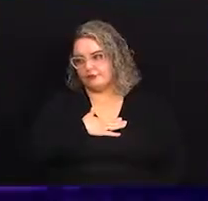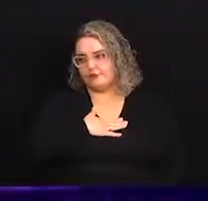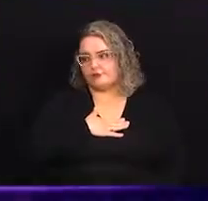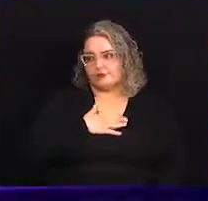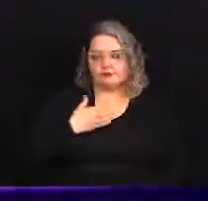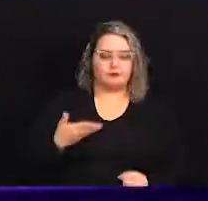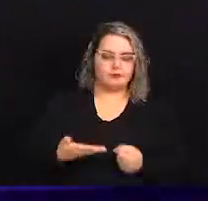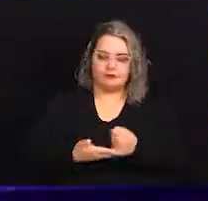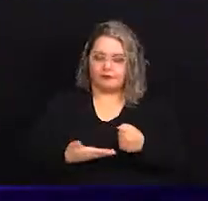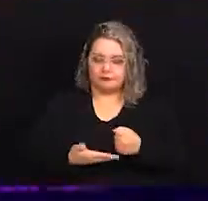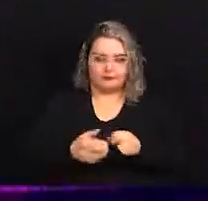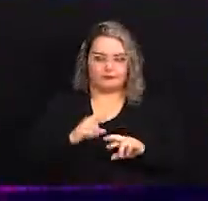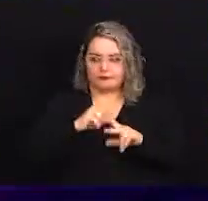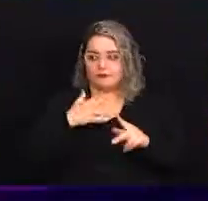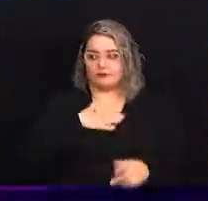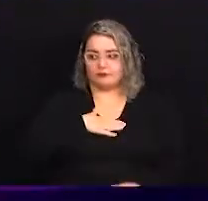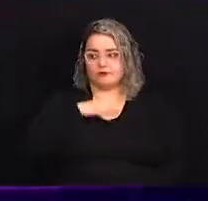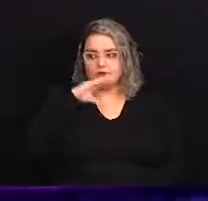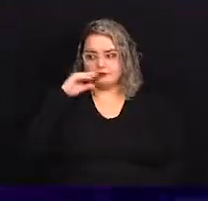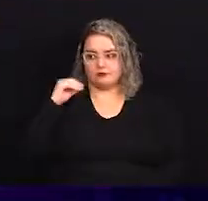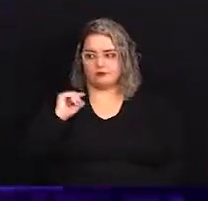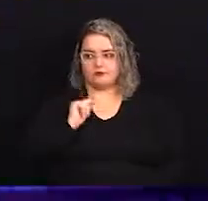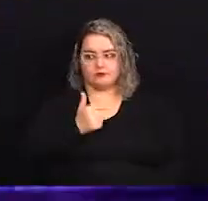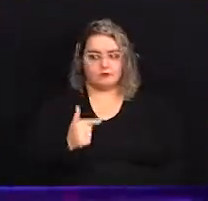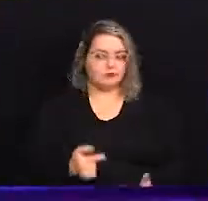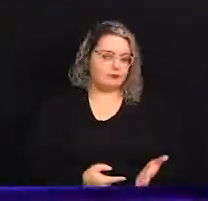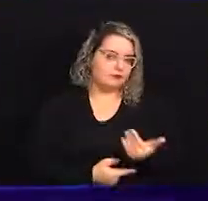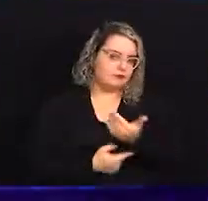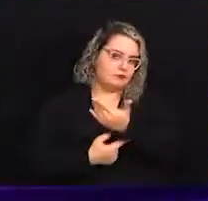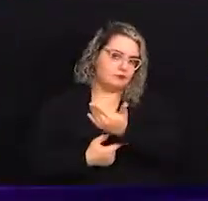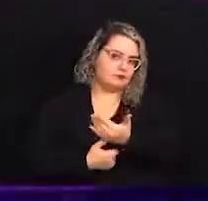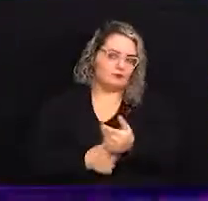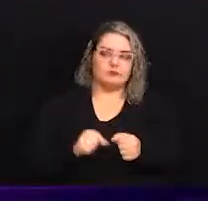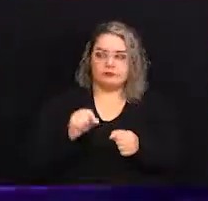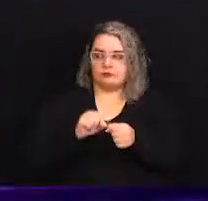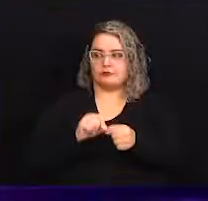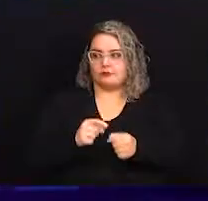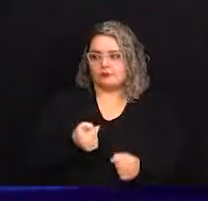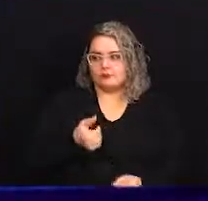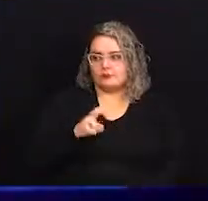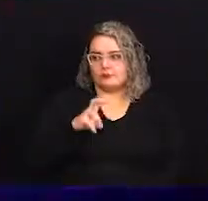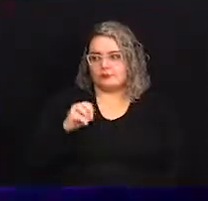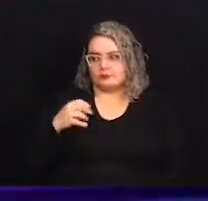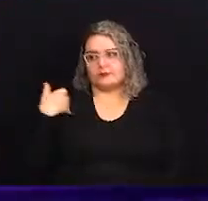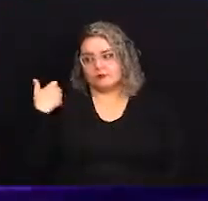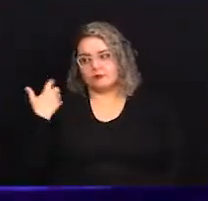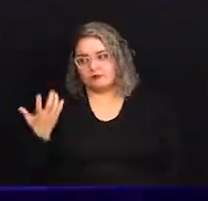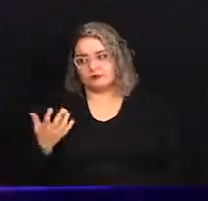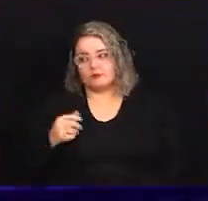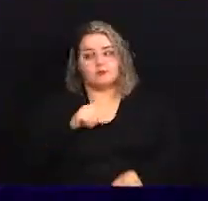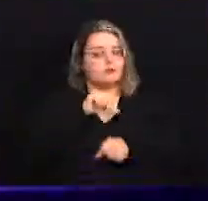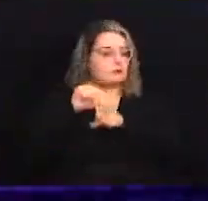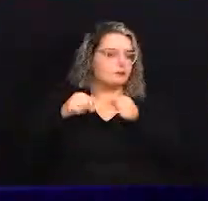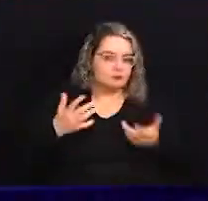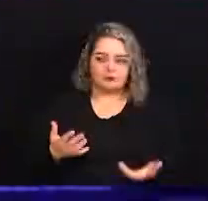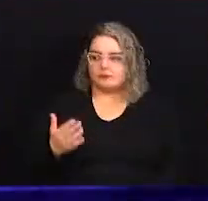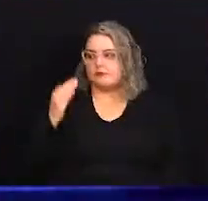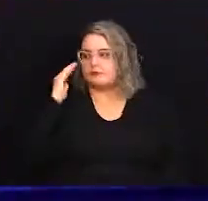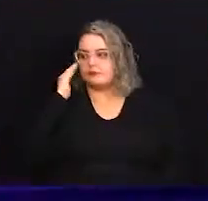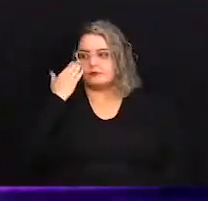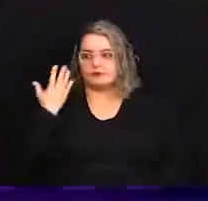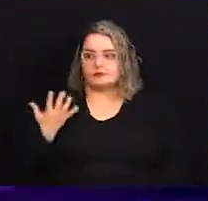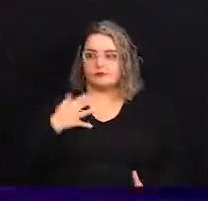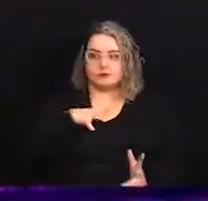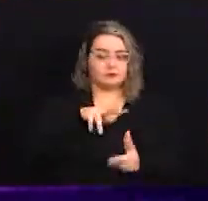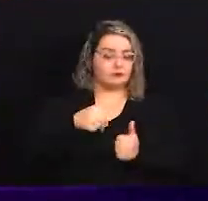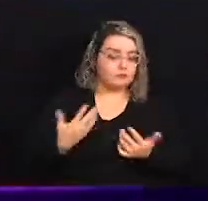Tem uma coisa fundamental na diferença. Na minha adolescência não existia essa tecnologia, eu vou fazer quase 50 anos. Isso muda tudo, a maneira de entendimento